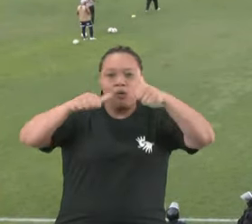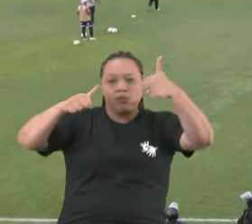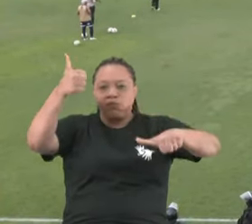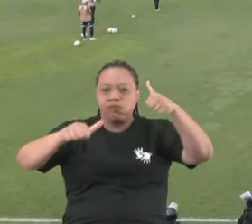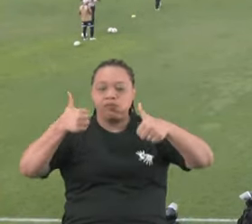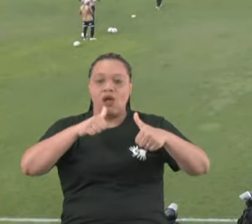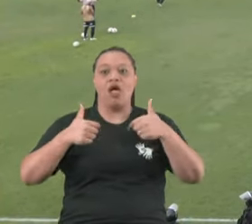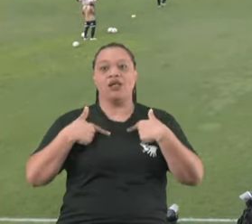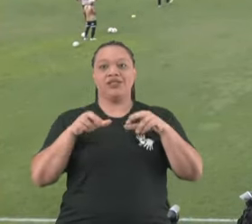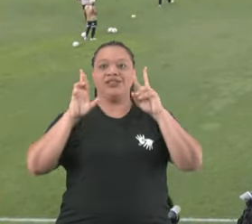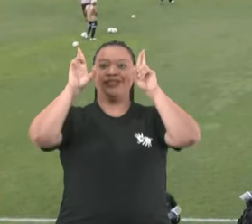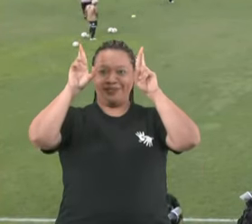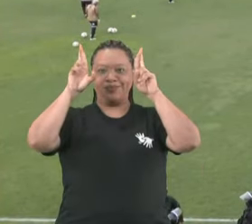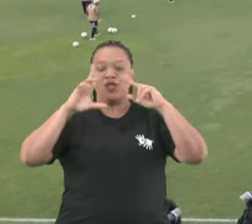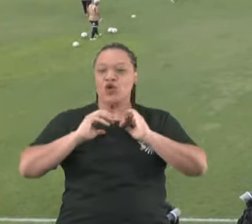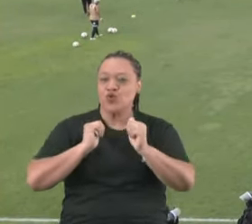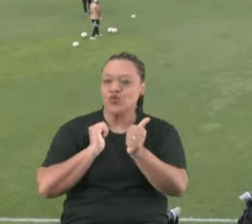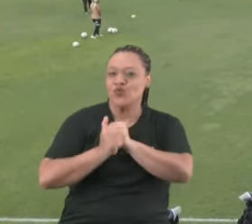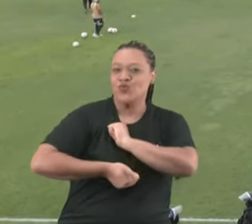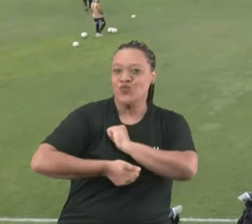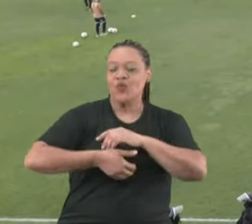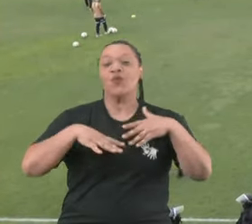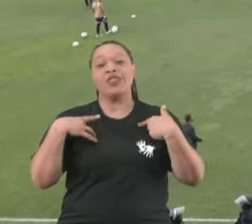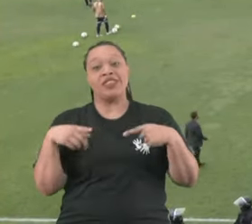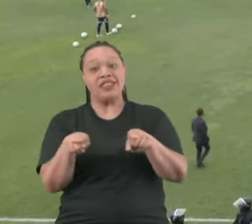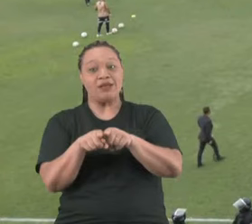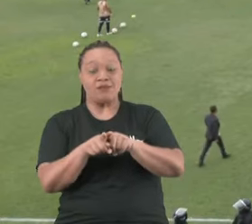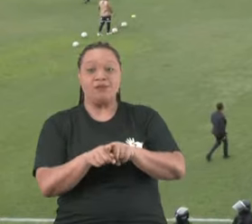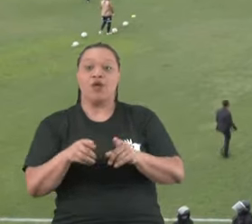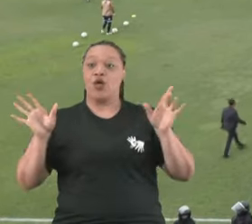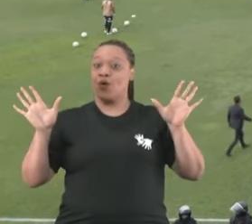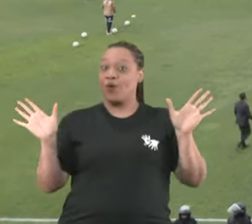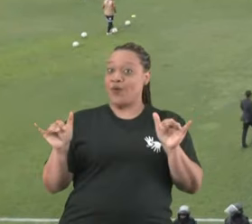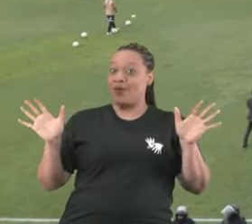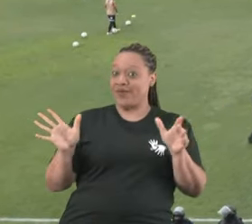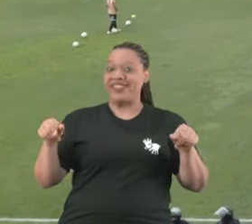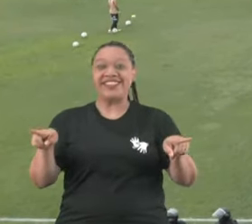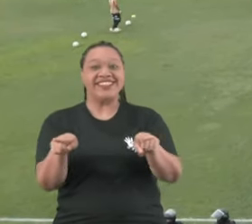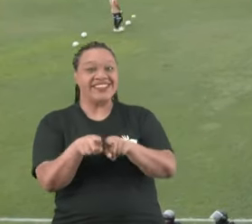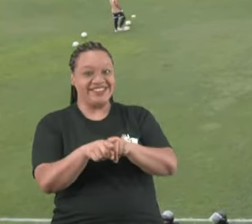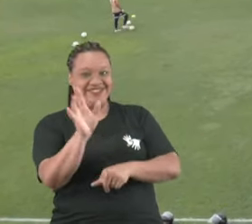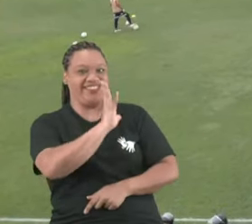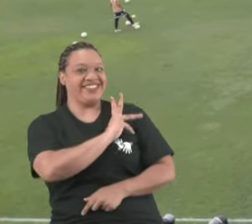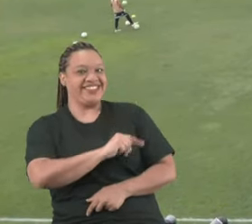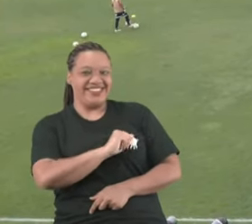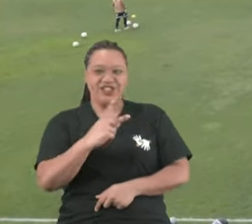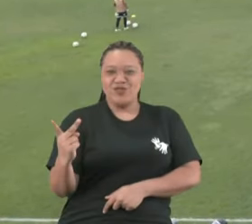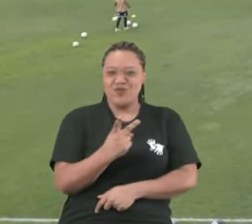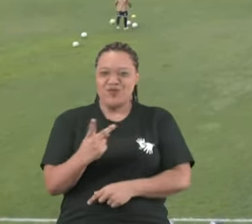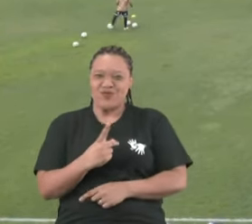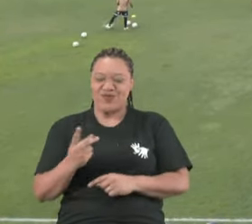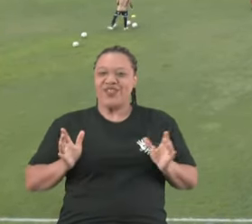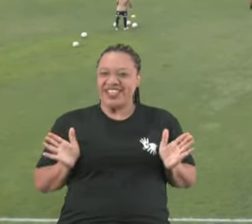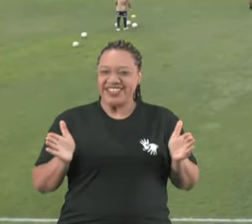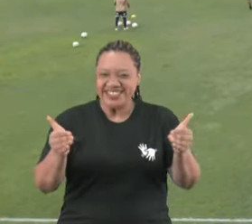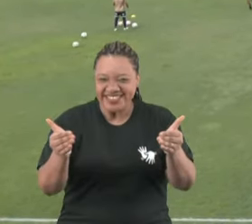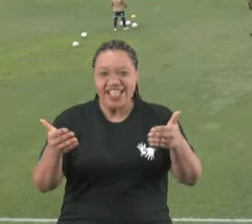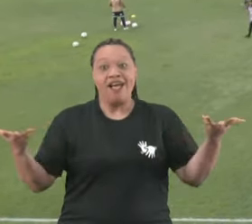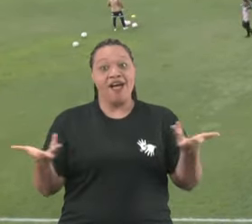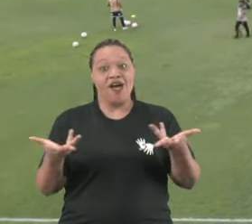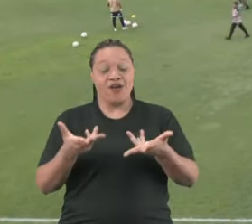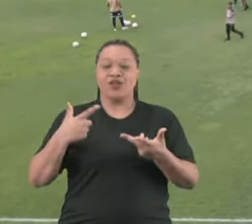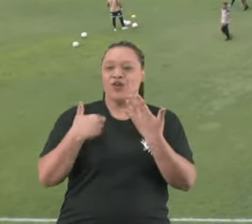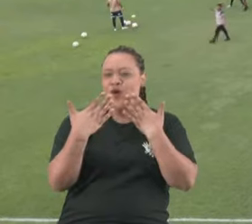se espera desse jogo, tanto do lado do Asa quanto do lado do CRB. E é ele quem chega agora para conversar